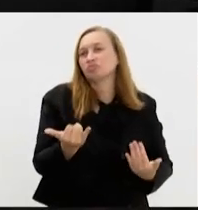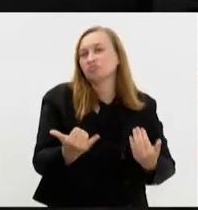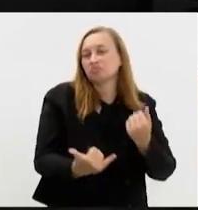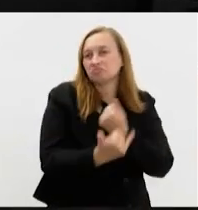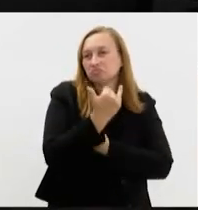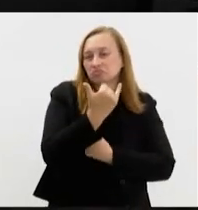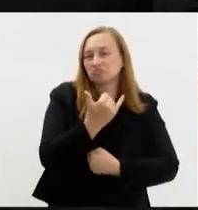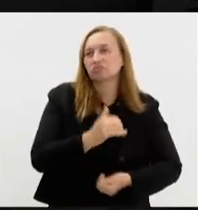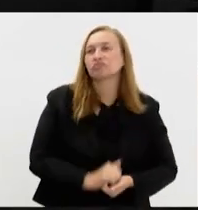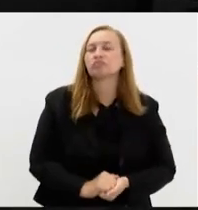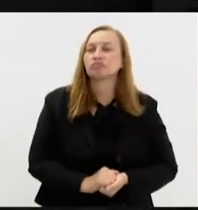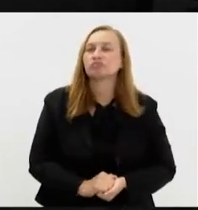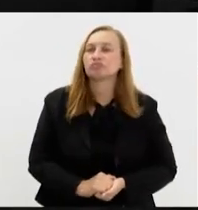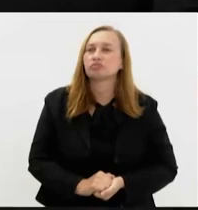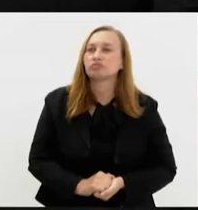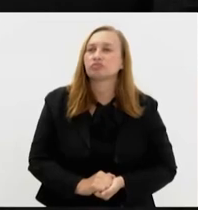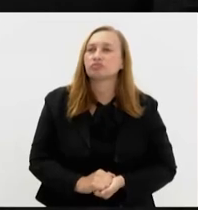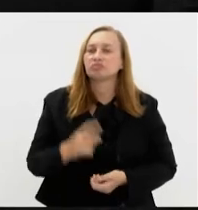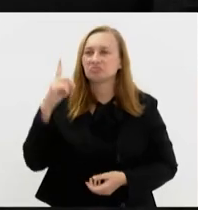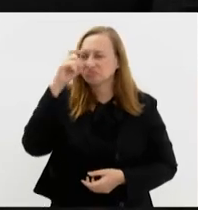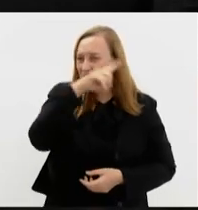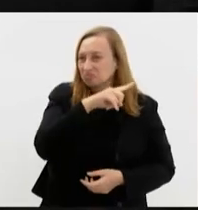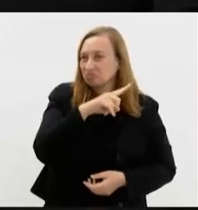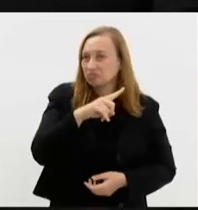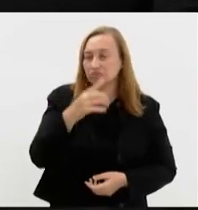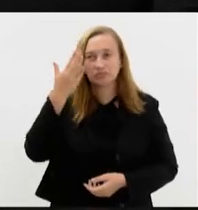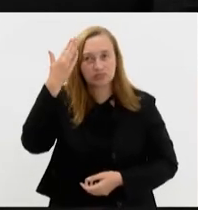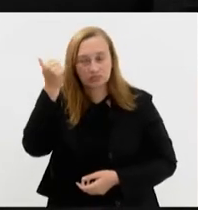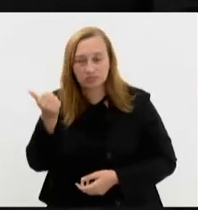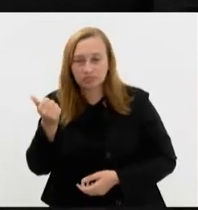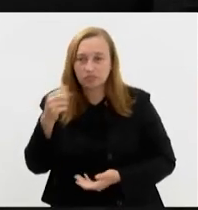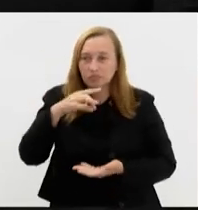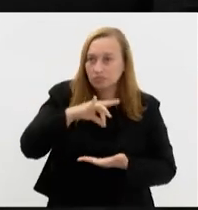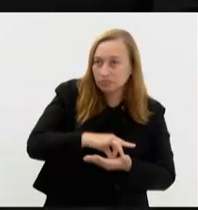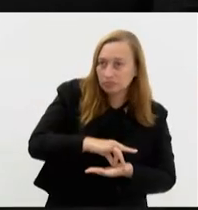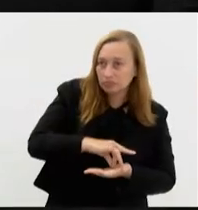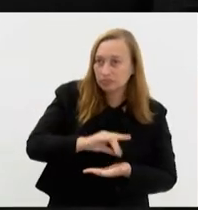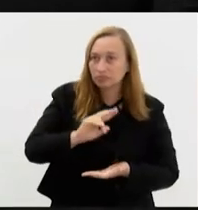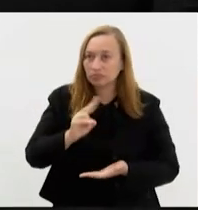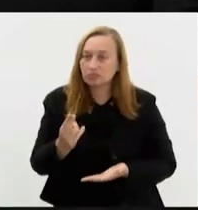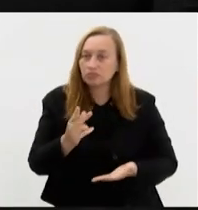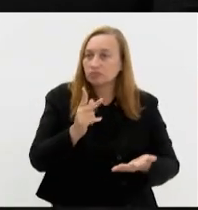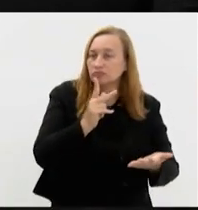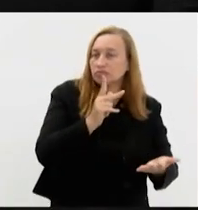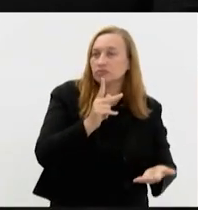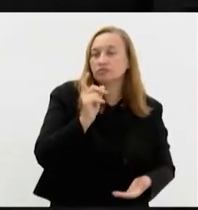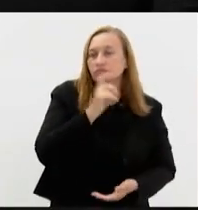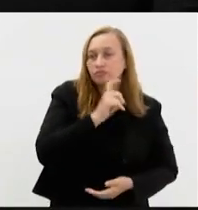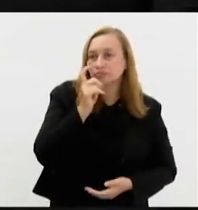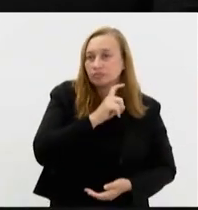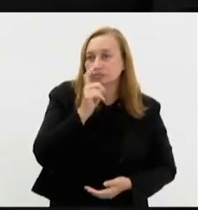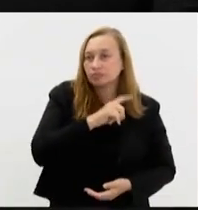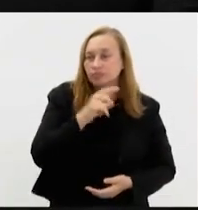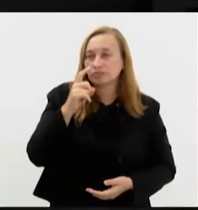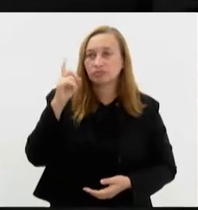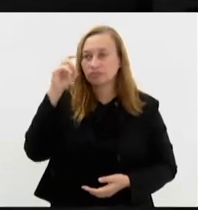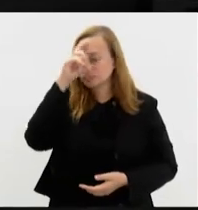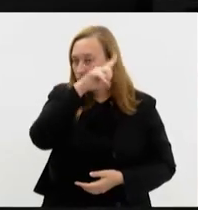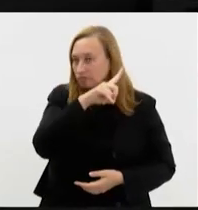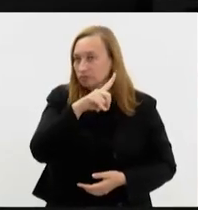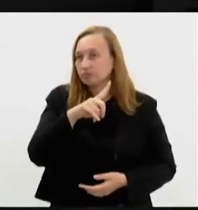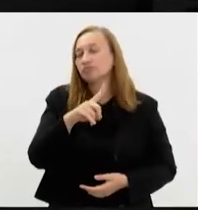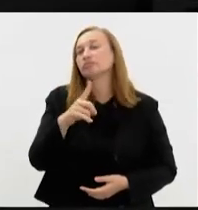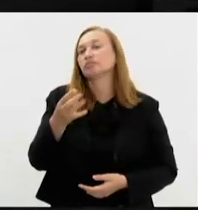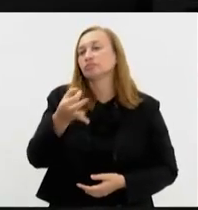a dificuldade de discernir o real do irreal e a desconfiança prejudicam nossa capacidade de formar opinião